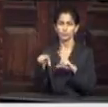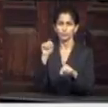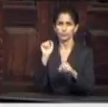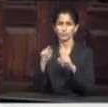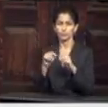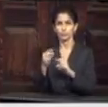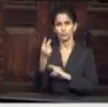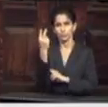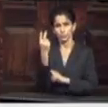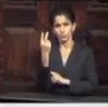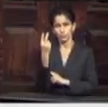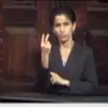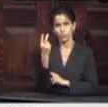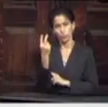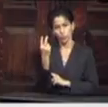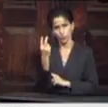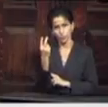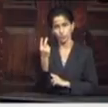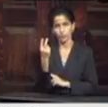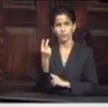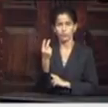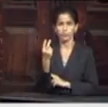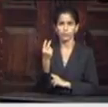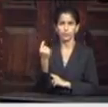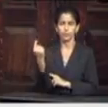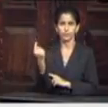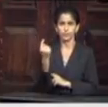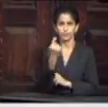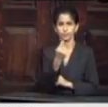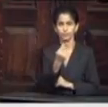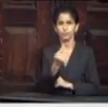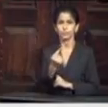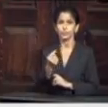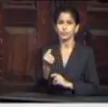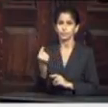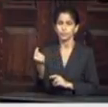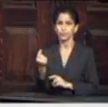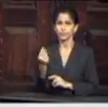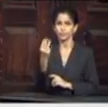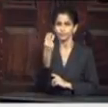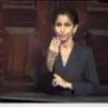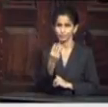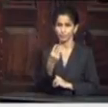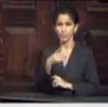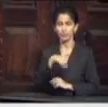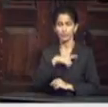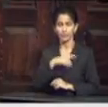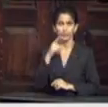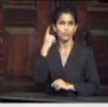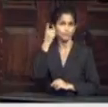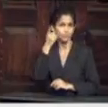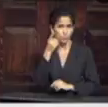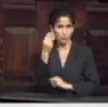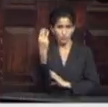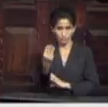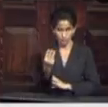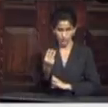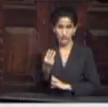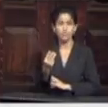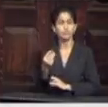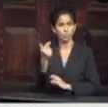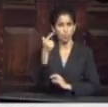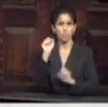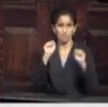de 2 destaques para cada 3 deputados ou fração.